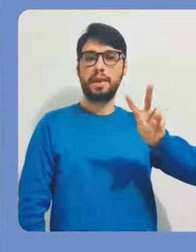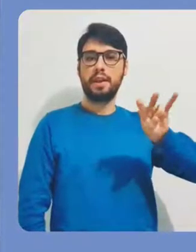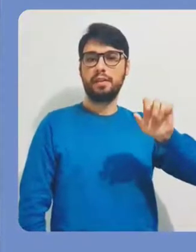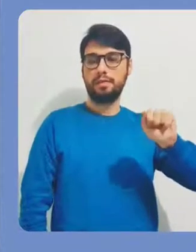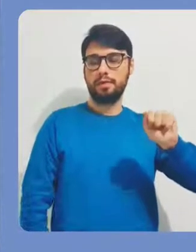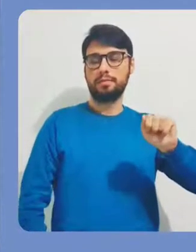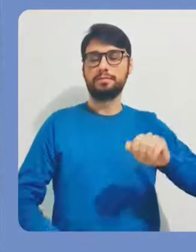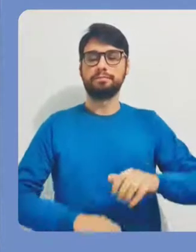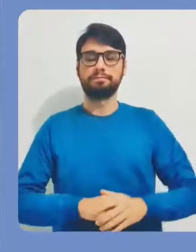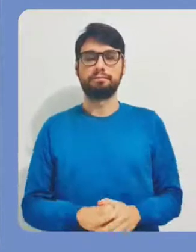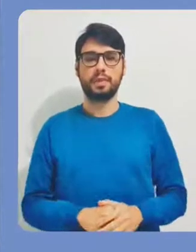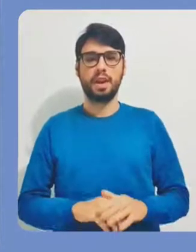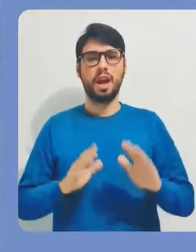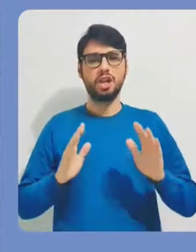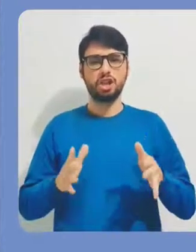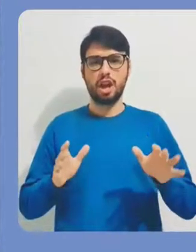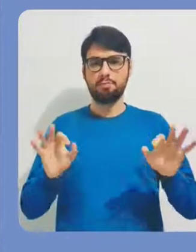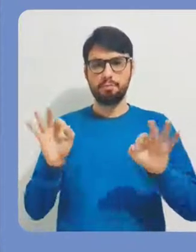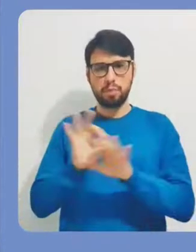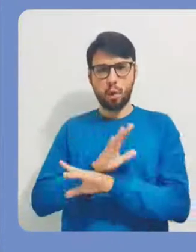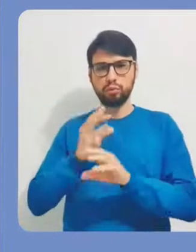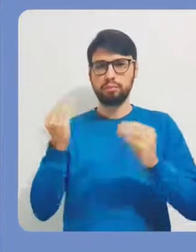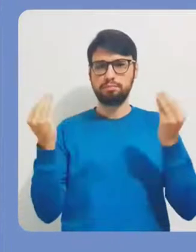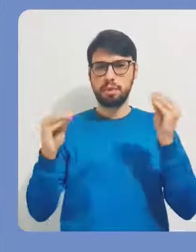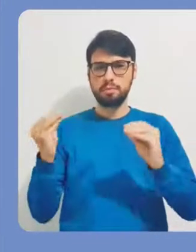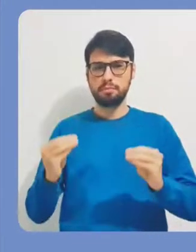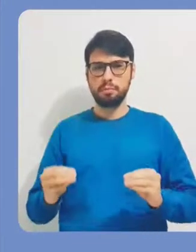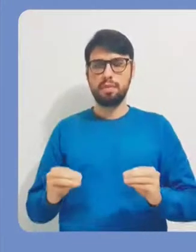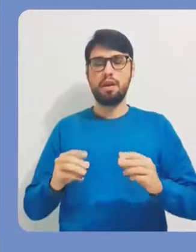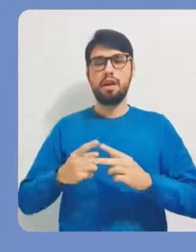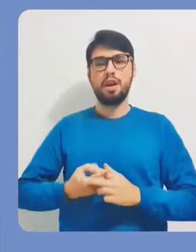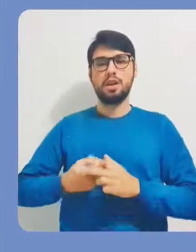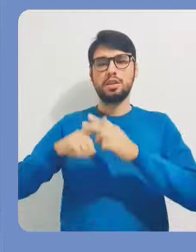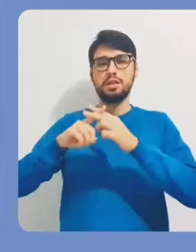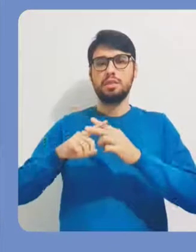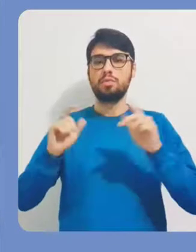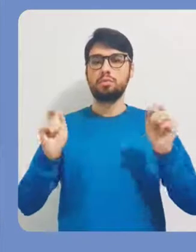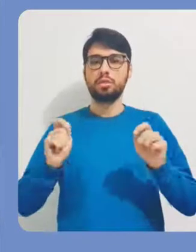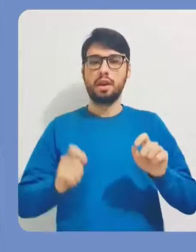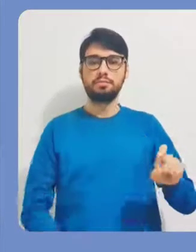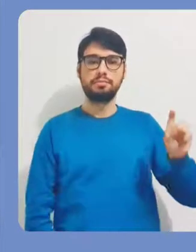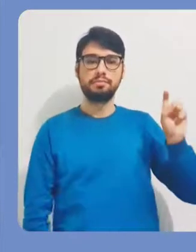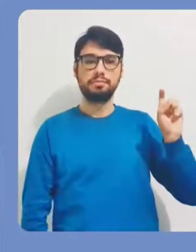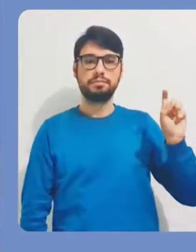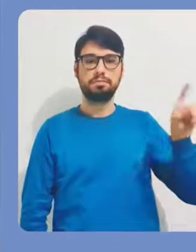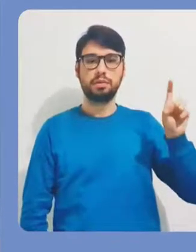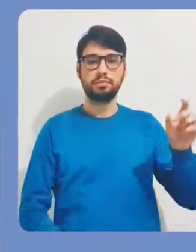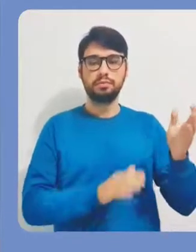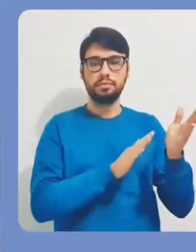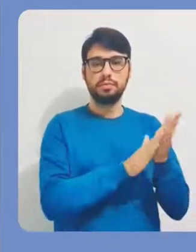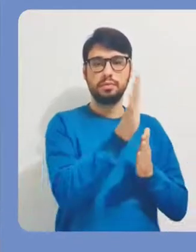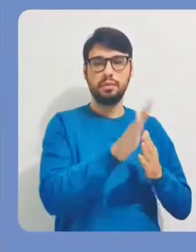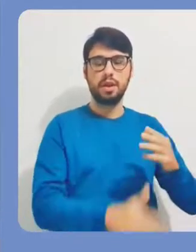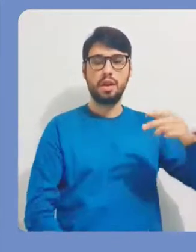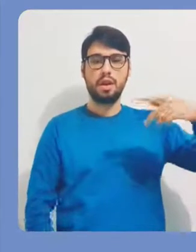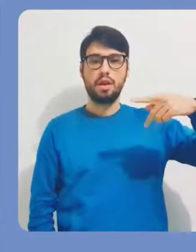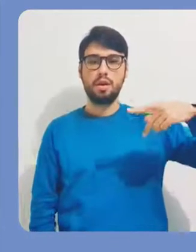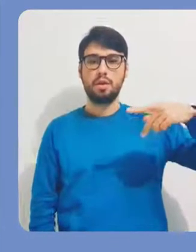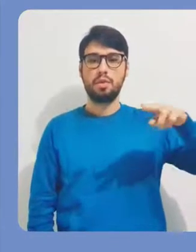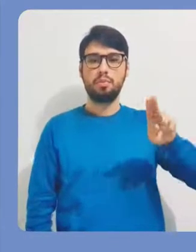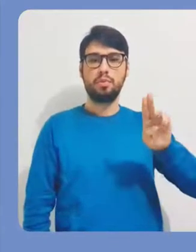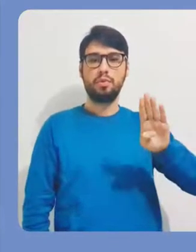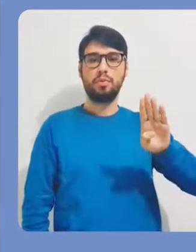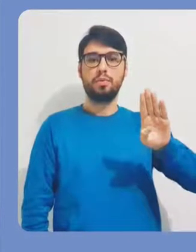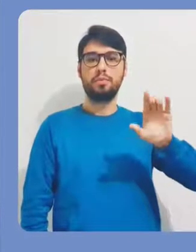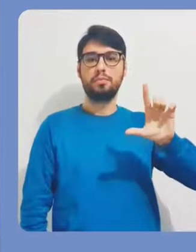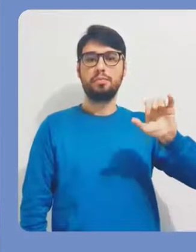né? Uma vez feito todas as edições que você deseja, você pode ter a opção de publicar